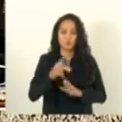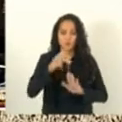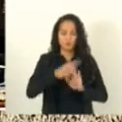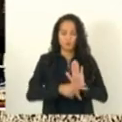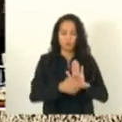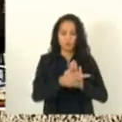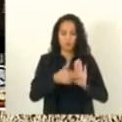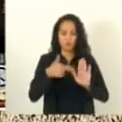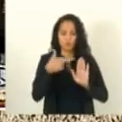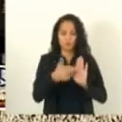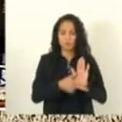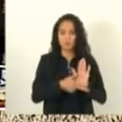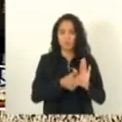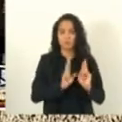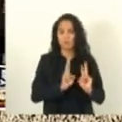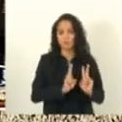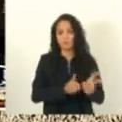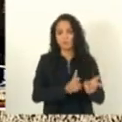mantido o veto.